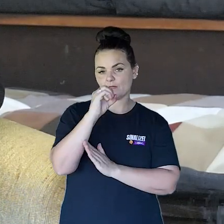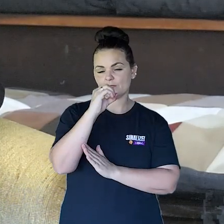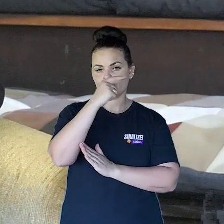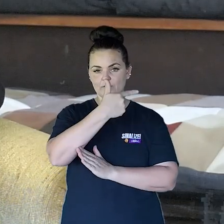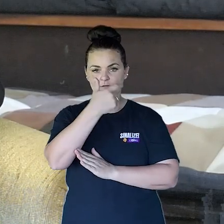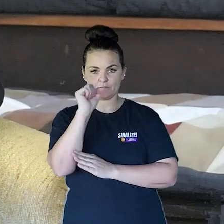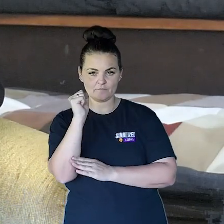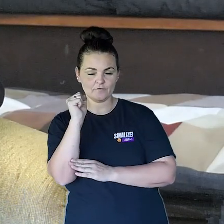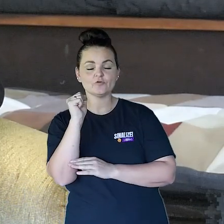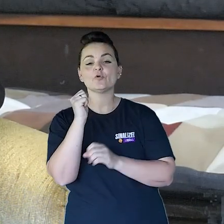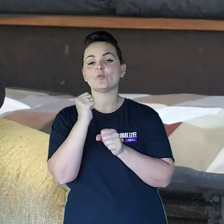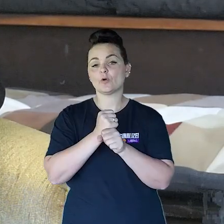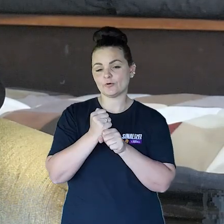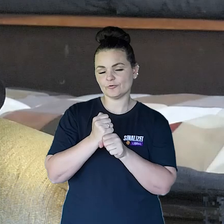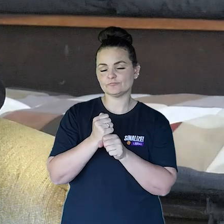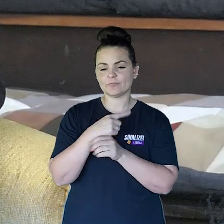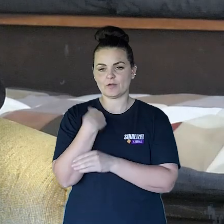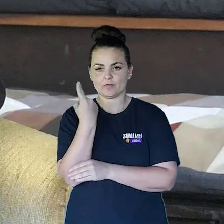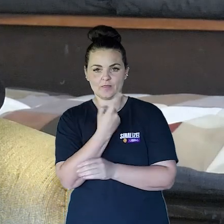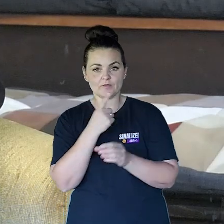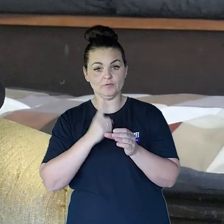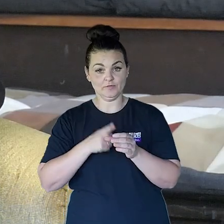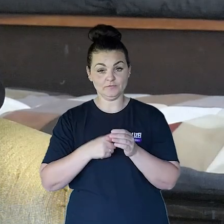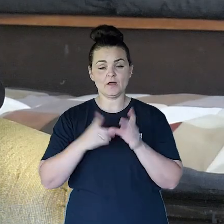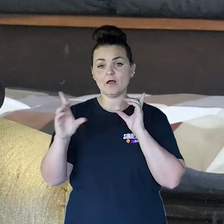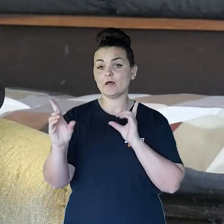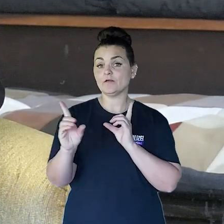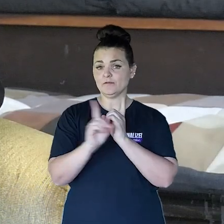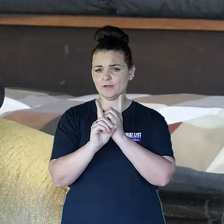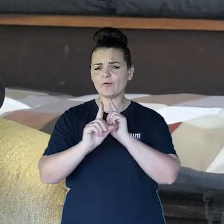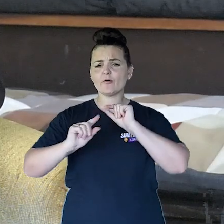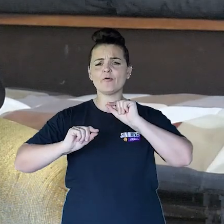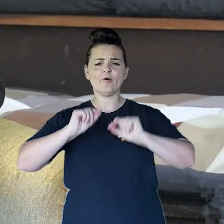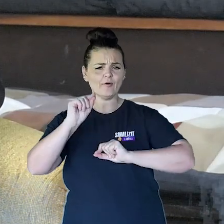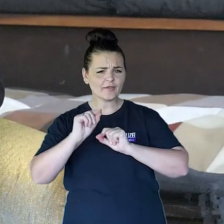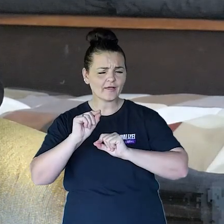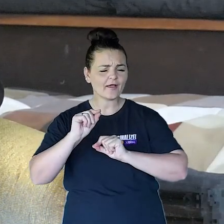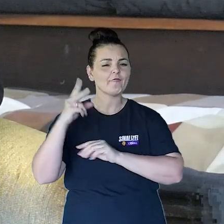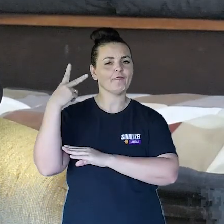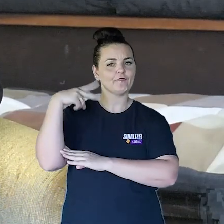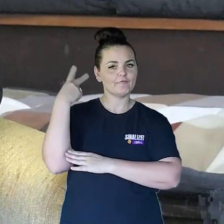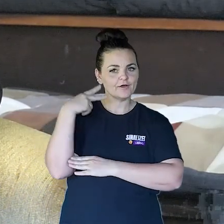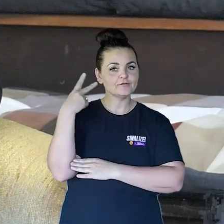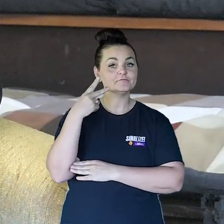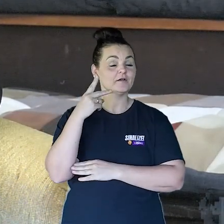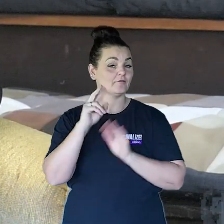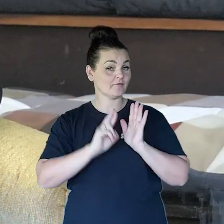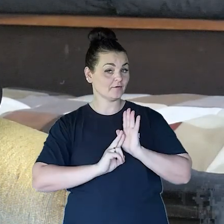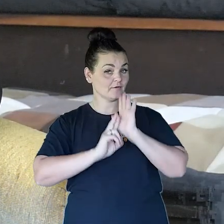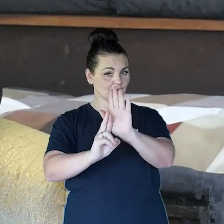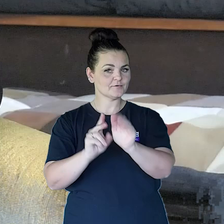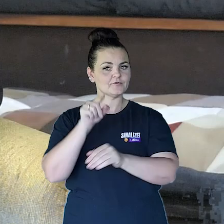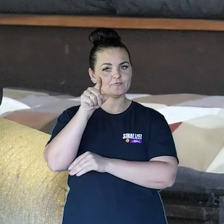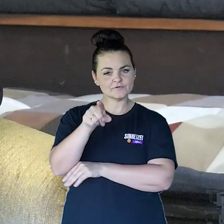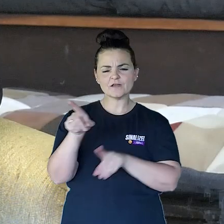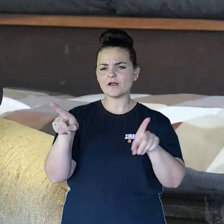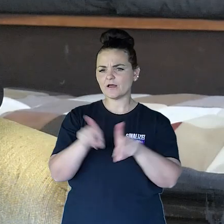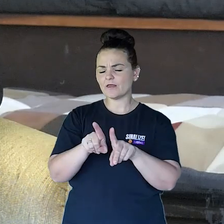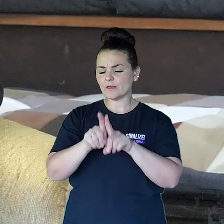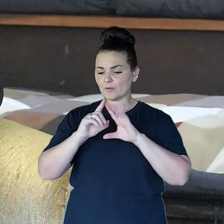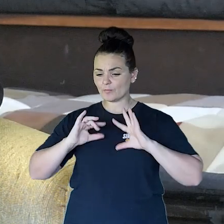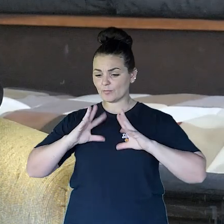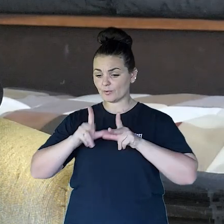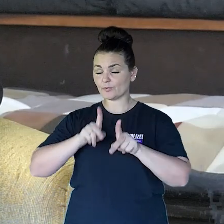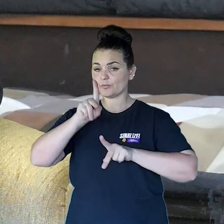2025-2028 da nossa cidade. Nesses encontros, vamos conhecer quem são os parlamentares que representam você e toda a